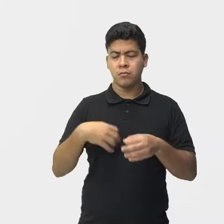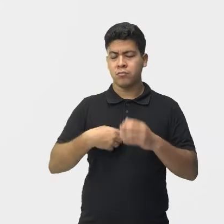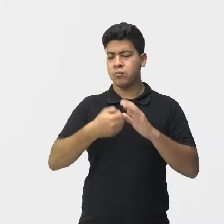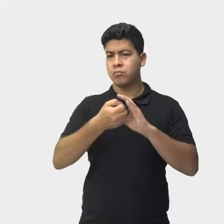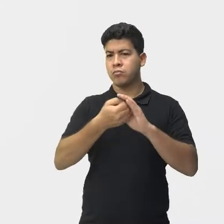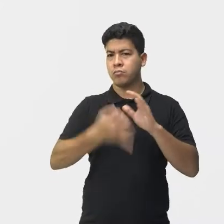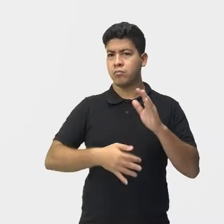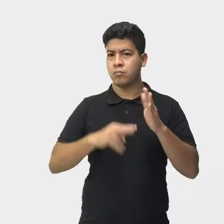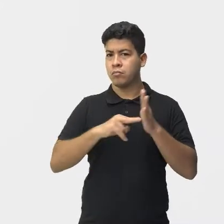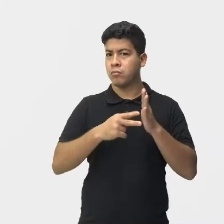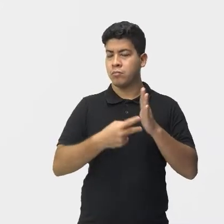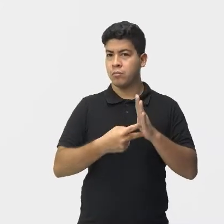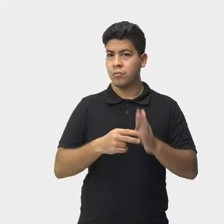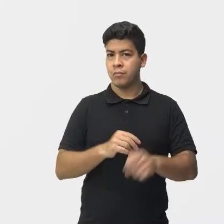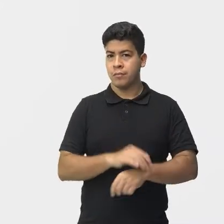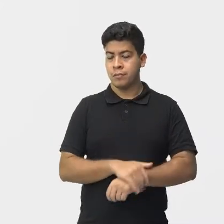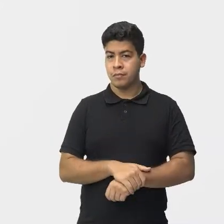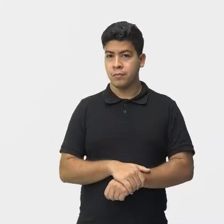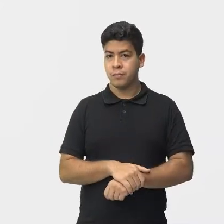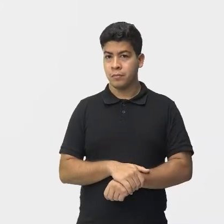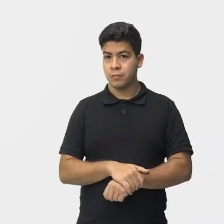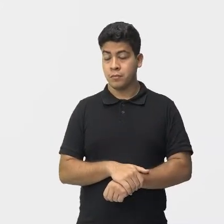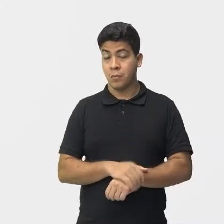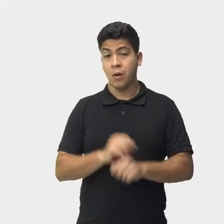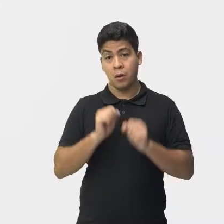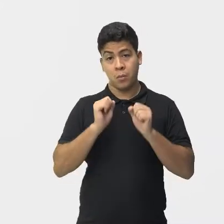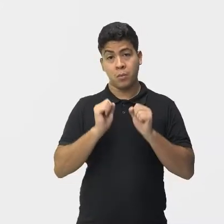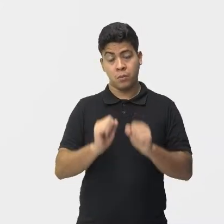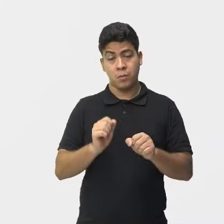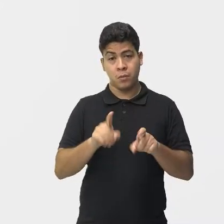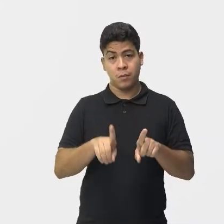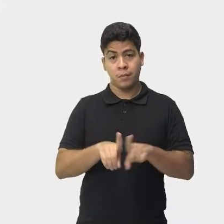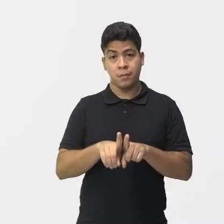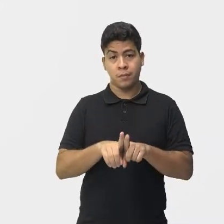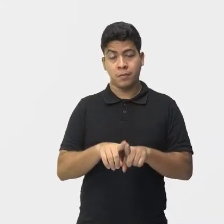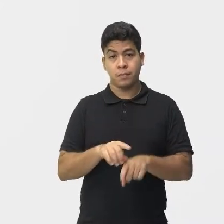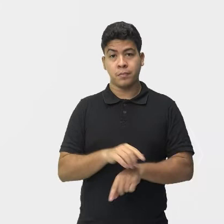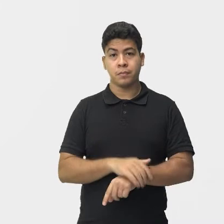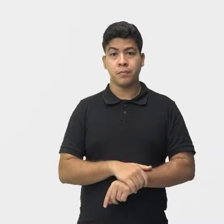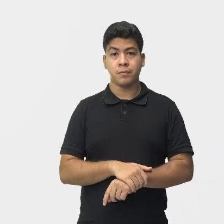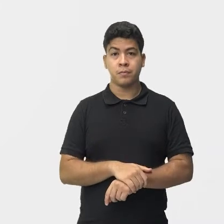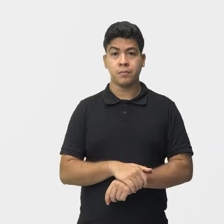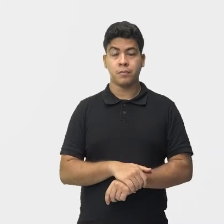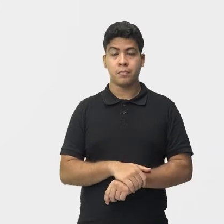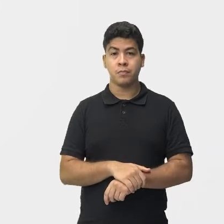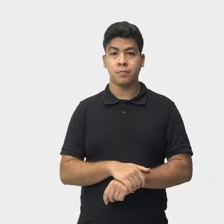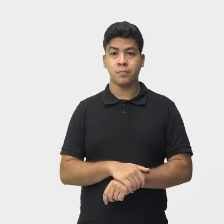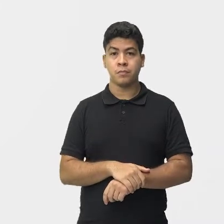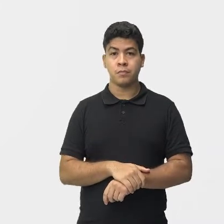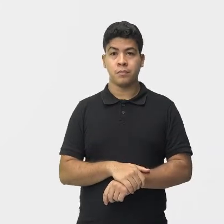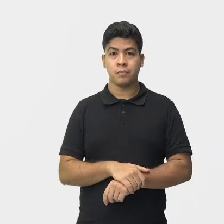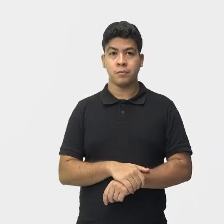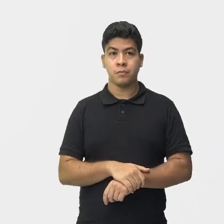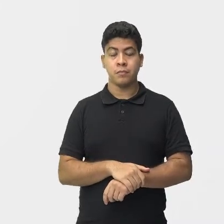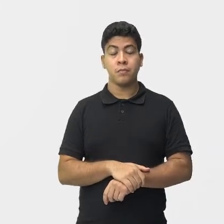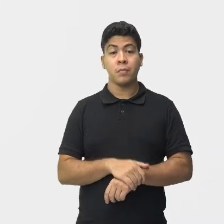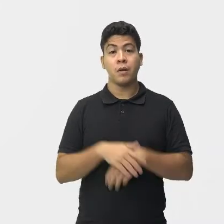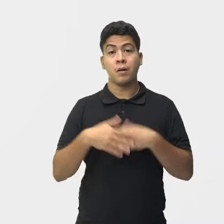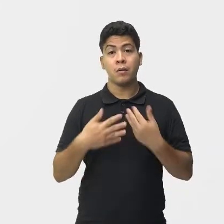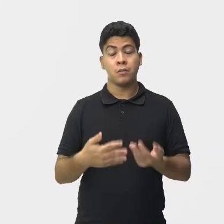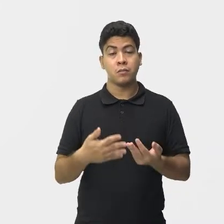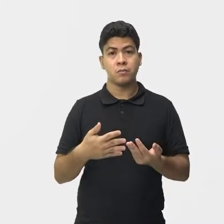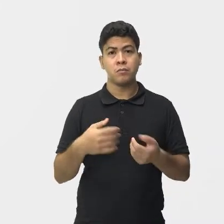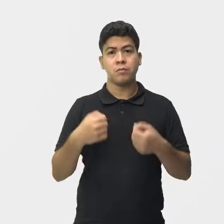trabalho termodinâmico, que pode ser interno ou externo, e ele corresponde às trocas de energia. E agora vamos observar aqui que para